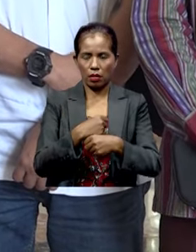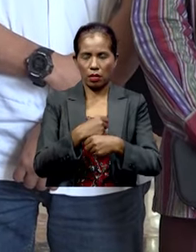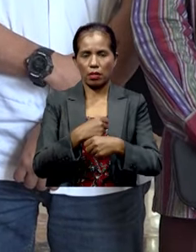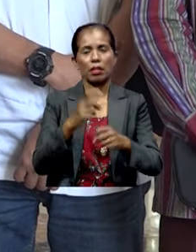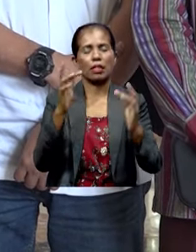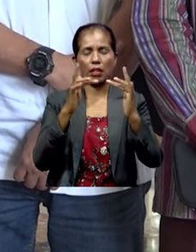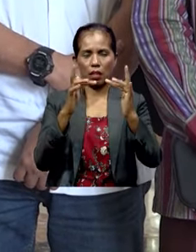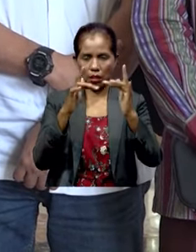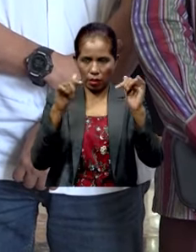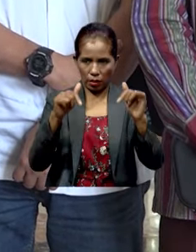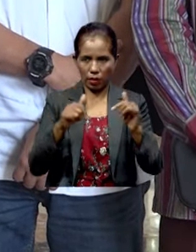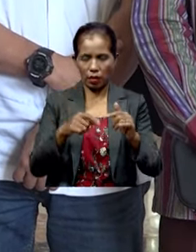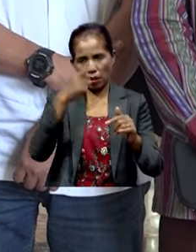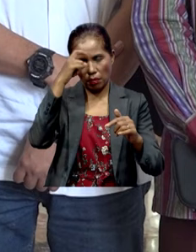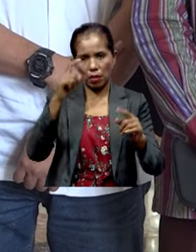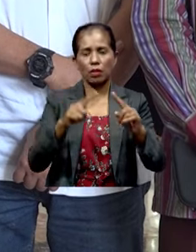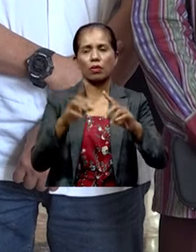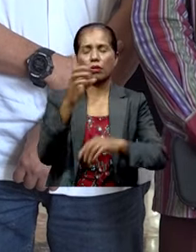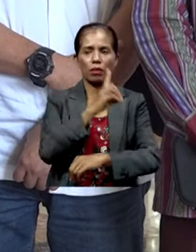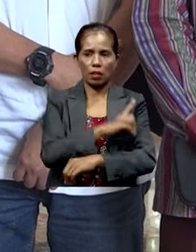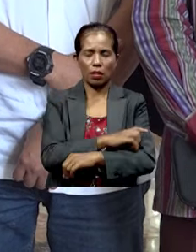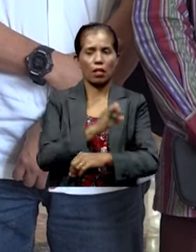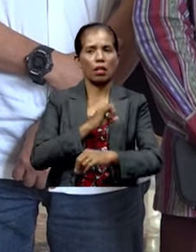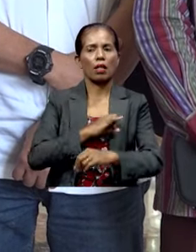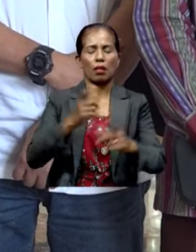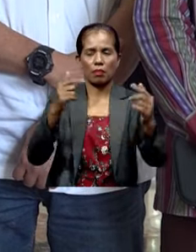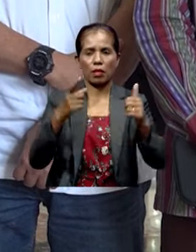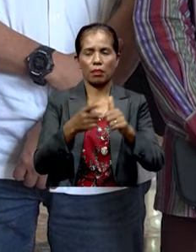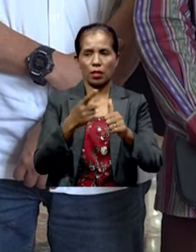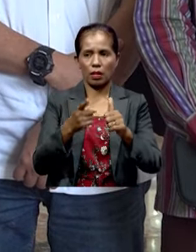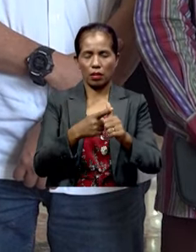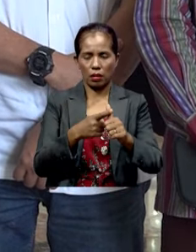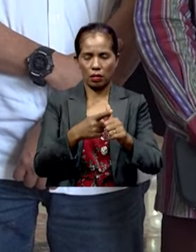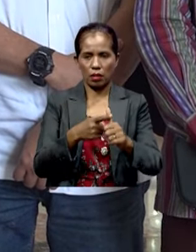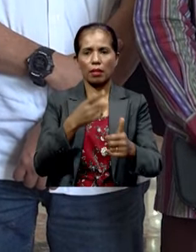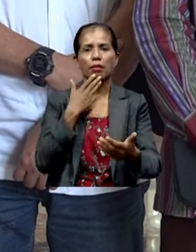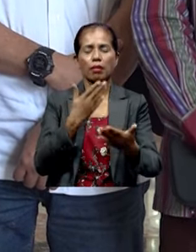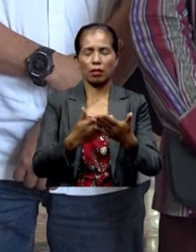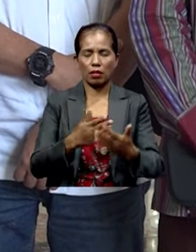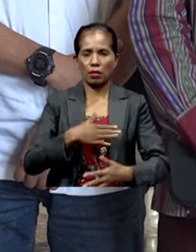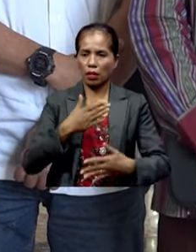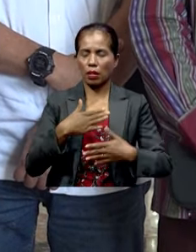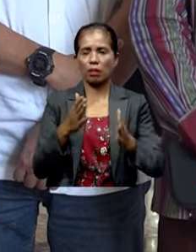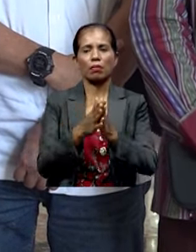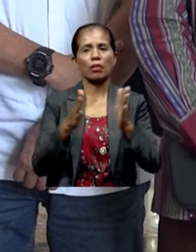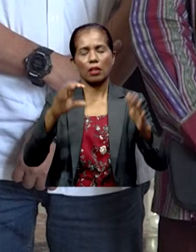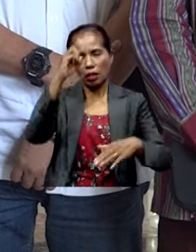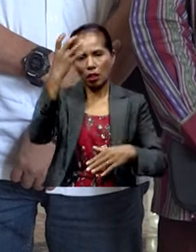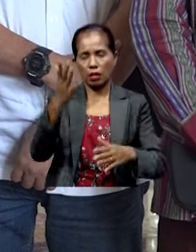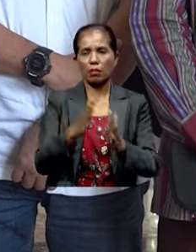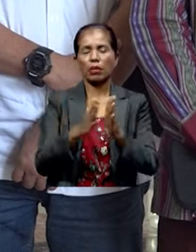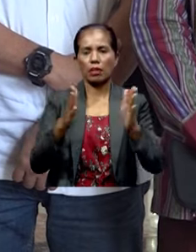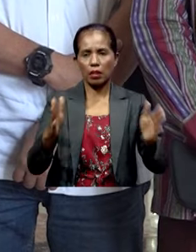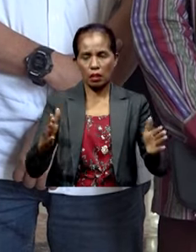né. Tamo nem agora, ao mais primeiro de honra botida, a tocar o lançamento ida